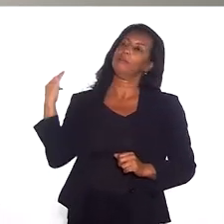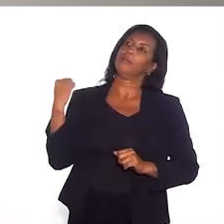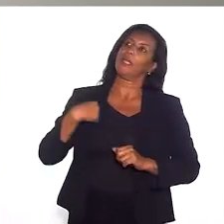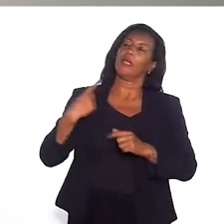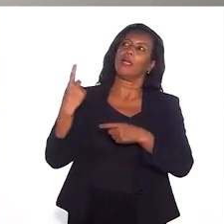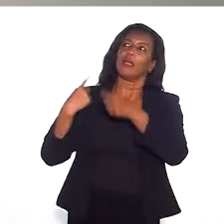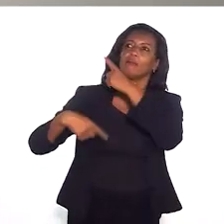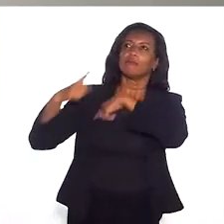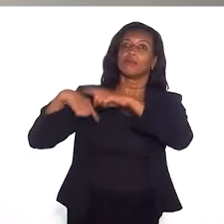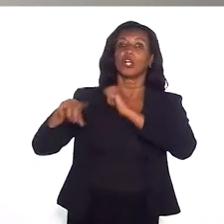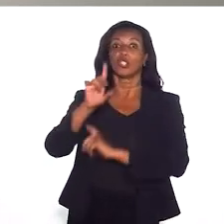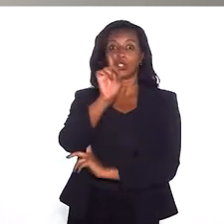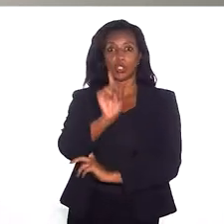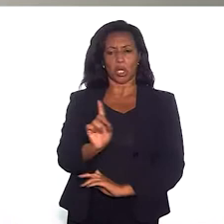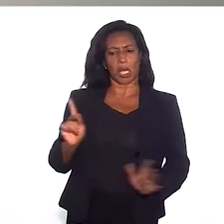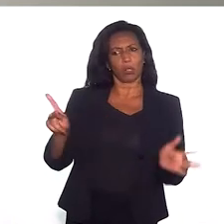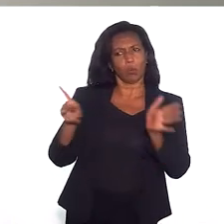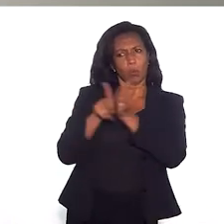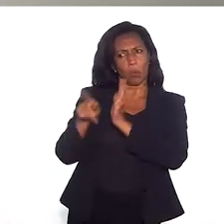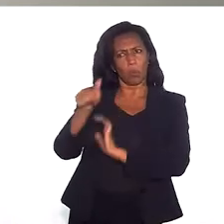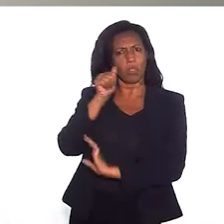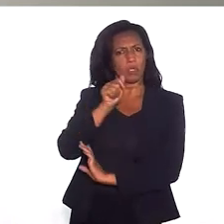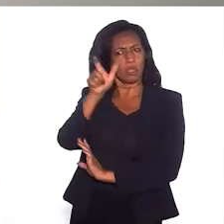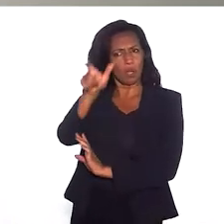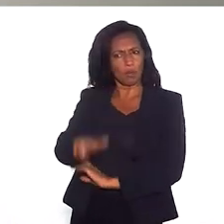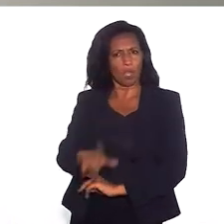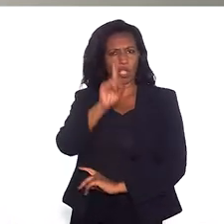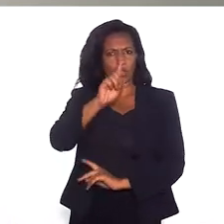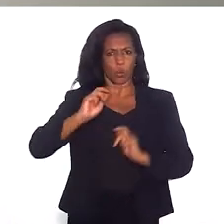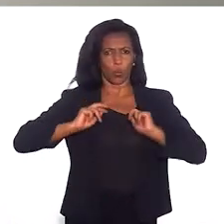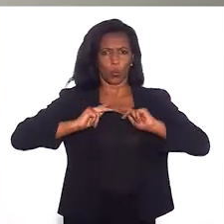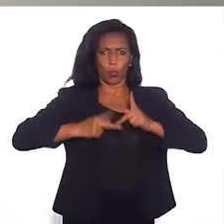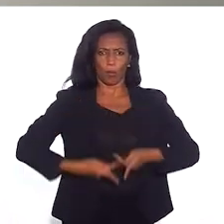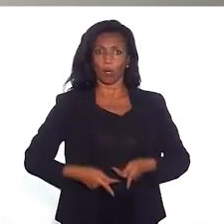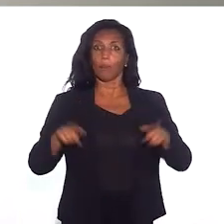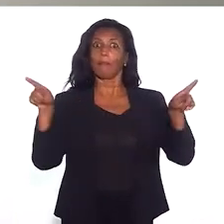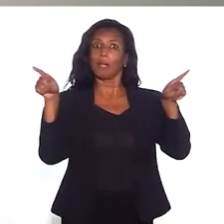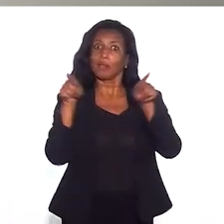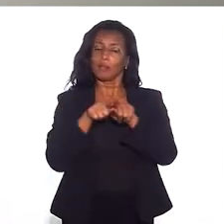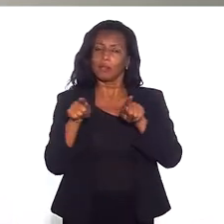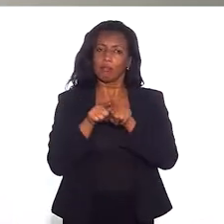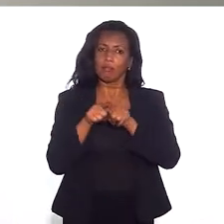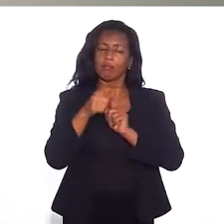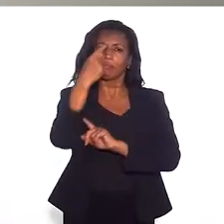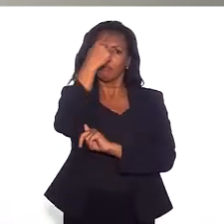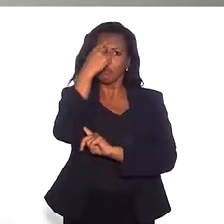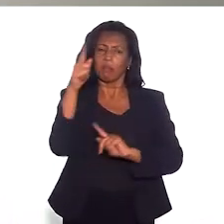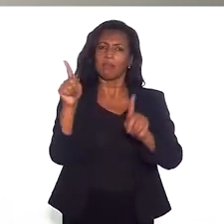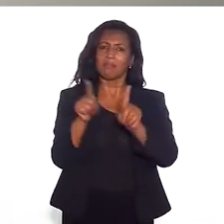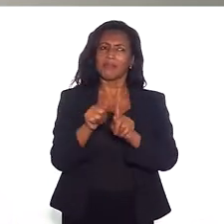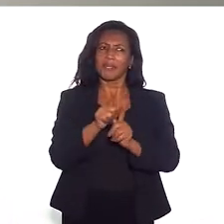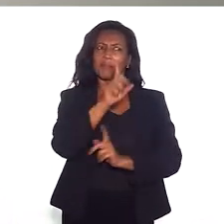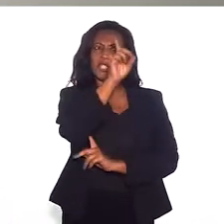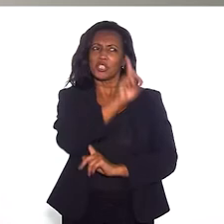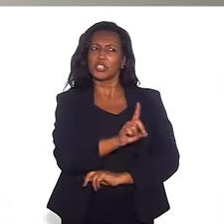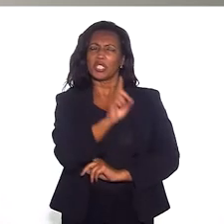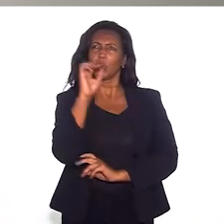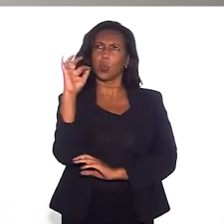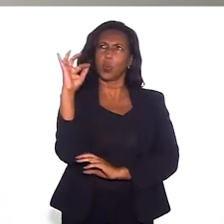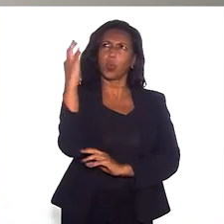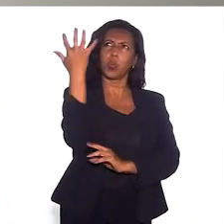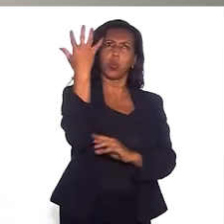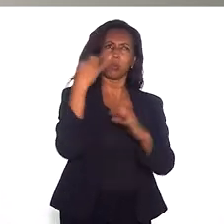era voltado para o direito das mulheres, pensando nos direitos humanos, mas também pensando muito sobre os direitos de